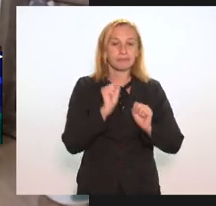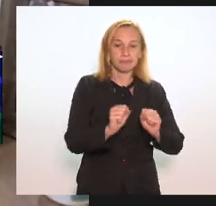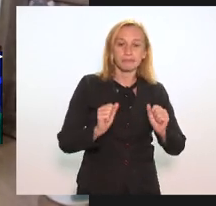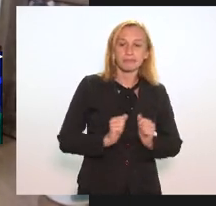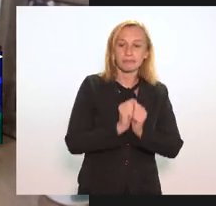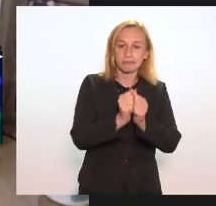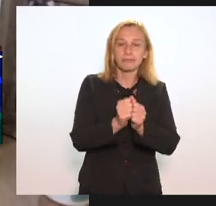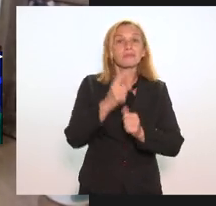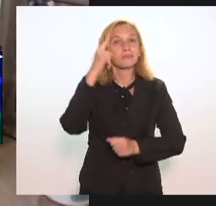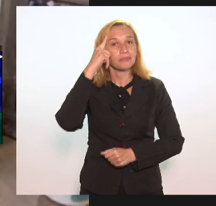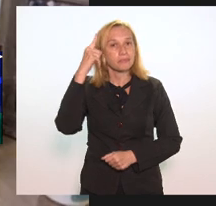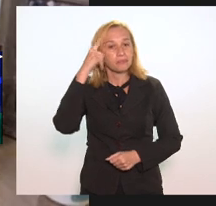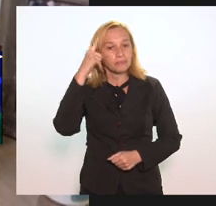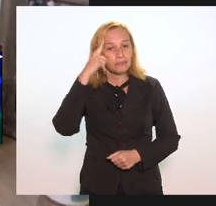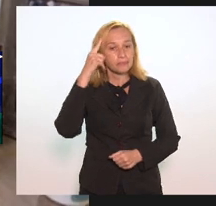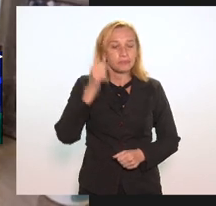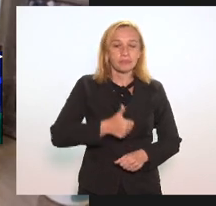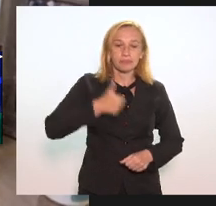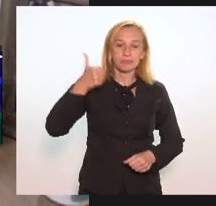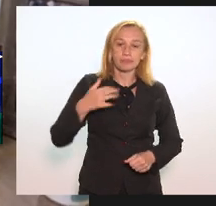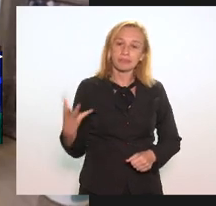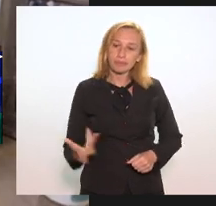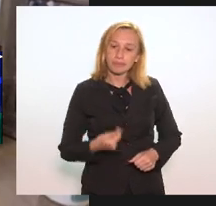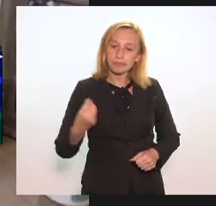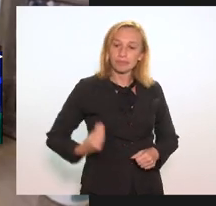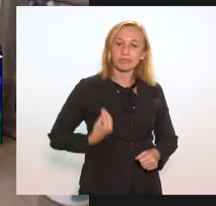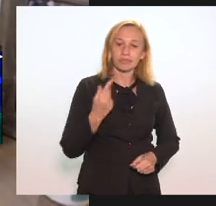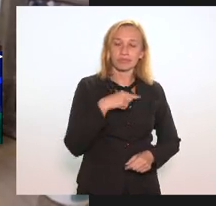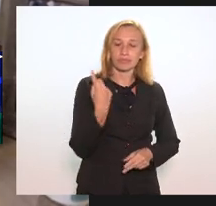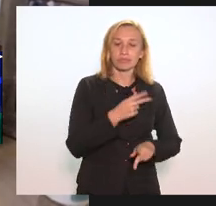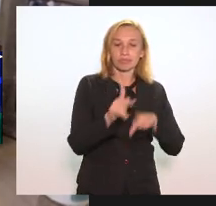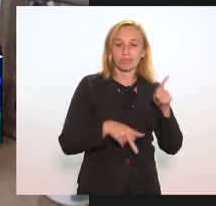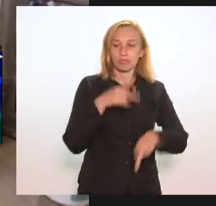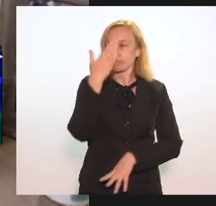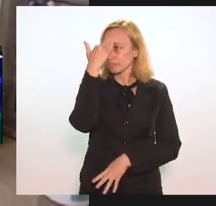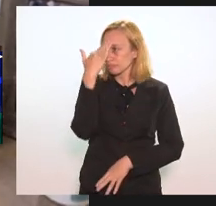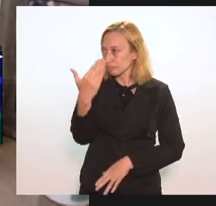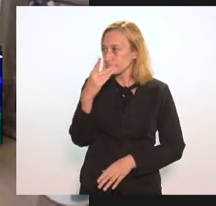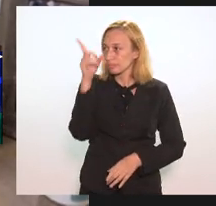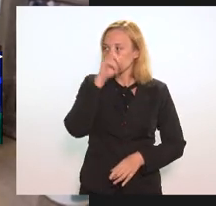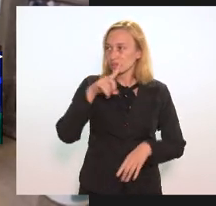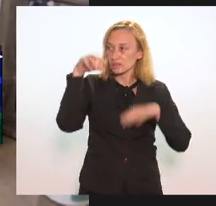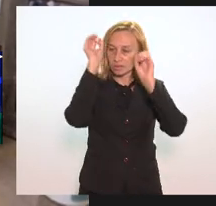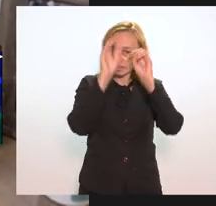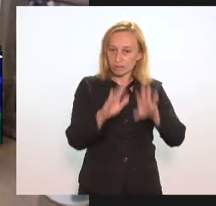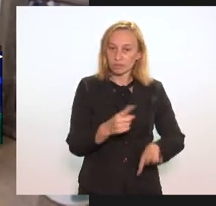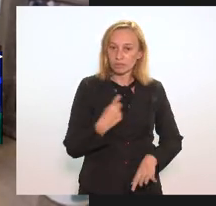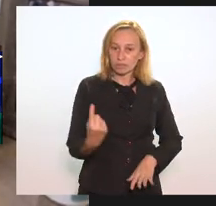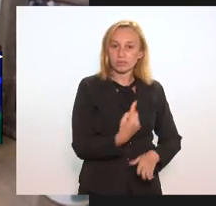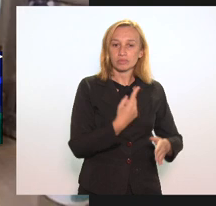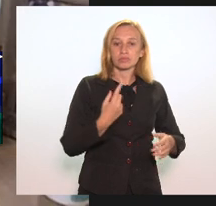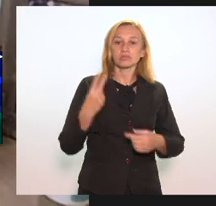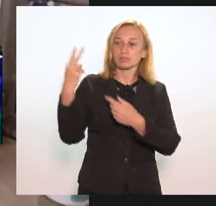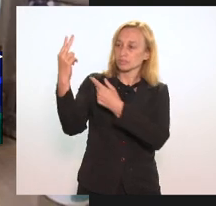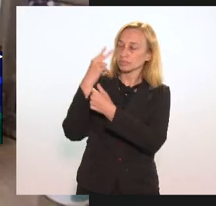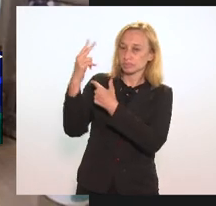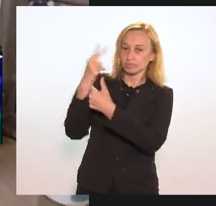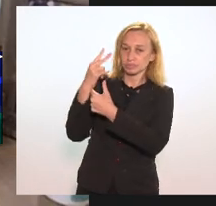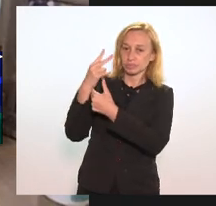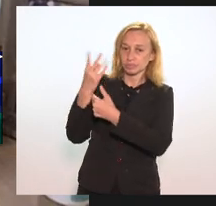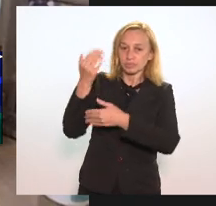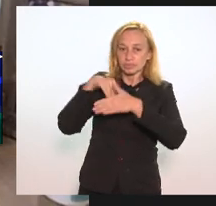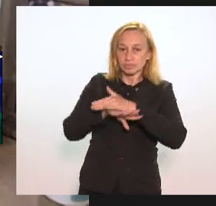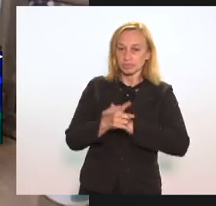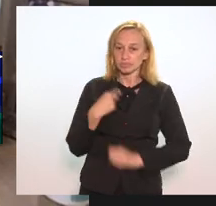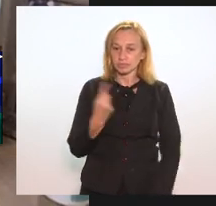possa traz um pensando em melhorar a qualidade do nosso corpo muito obrigado e que Deus nos abençoe que Deus nos proteja nos guarda e